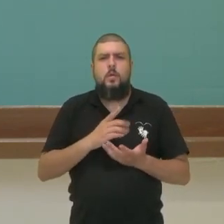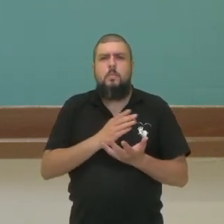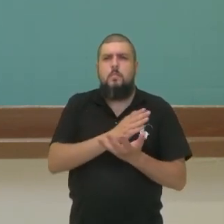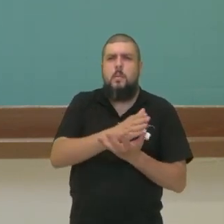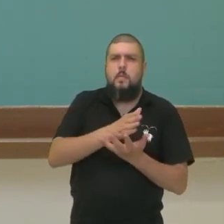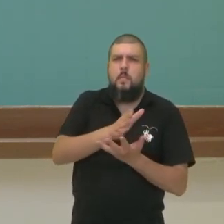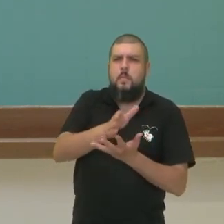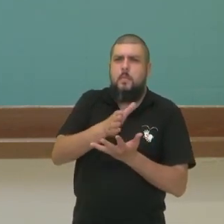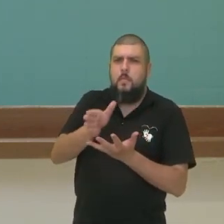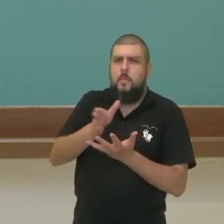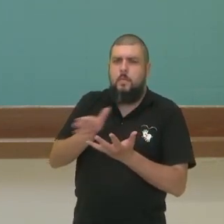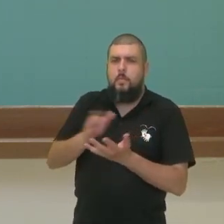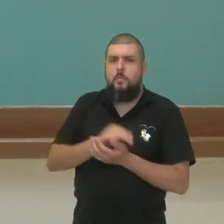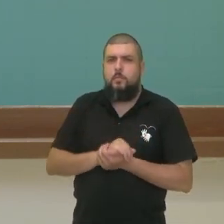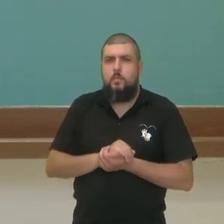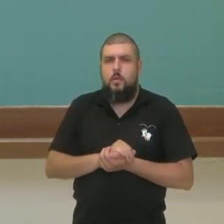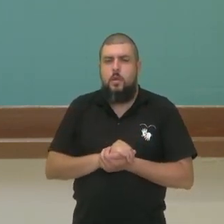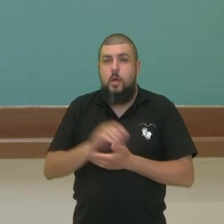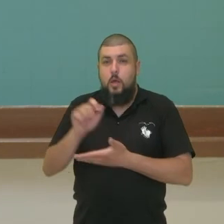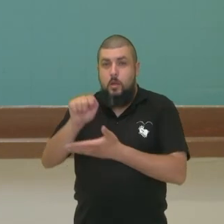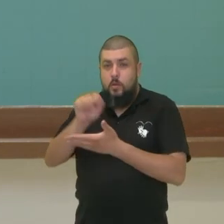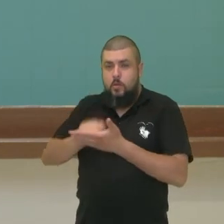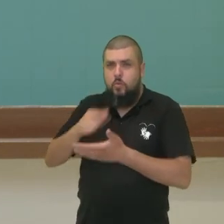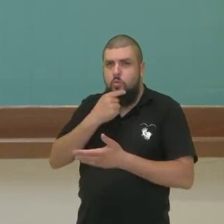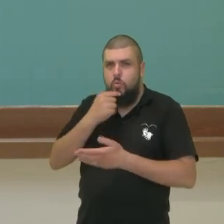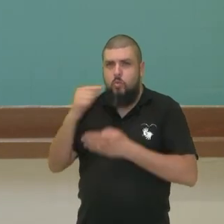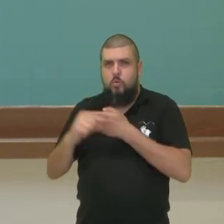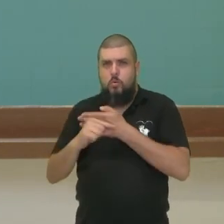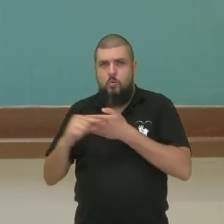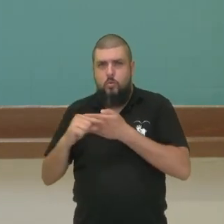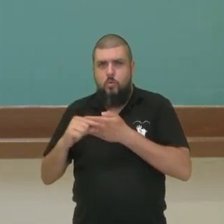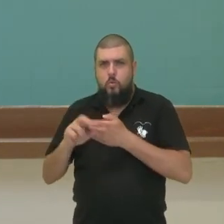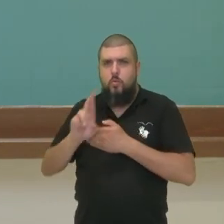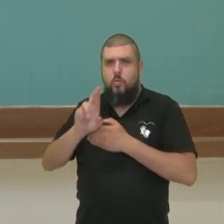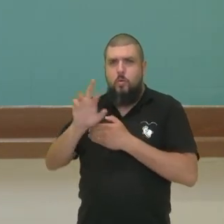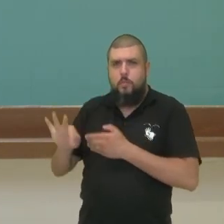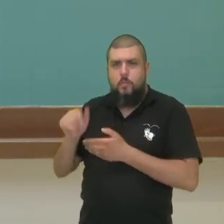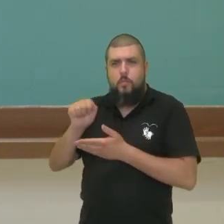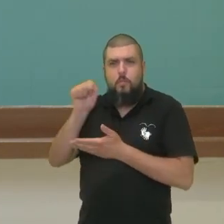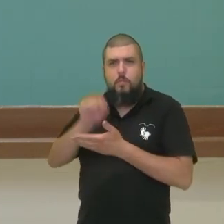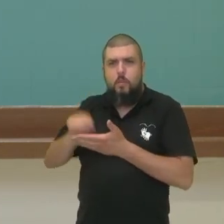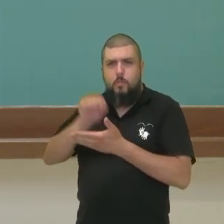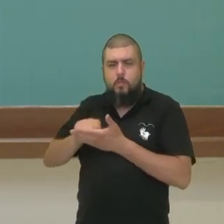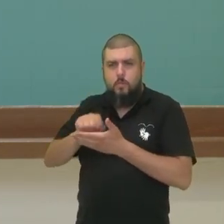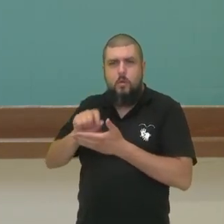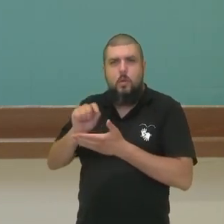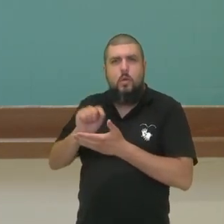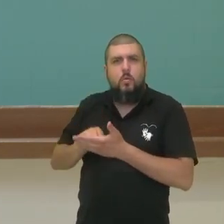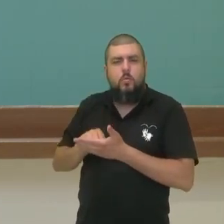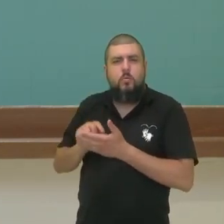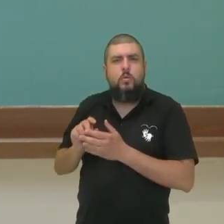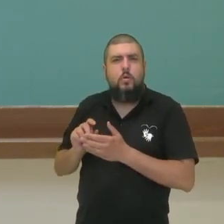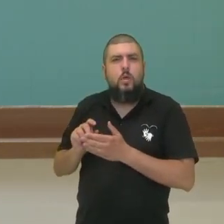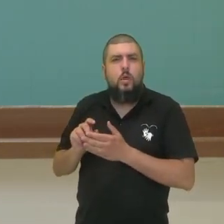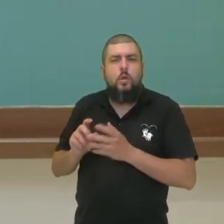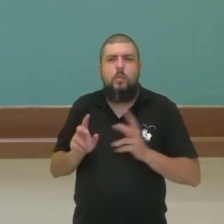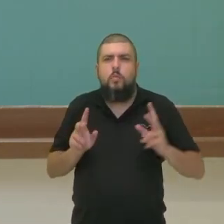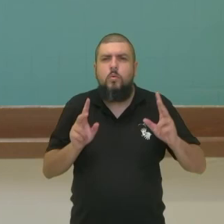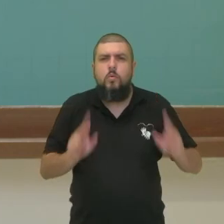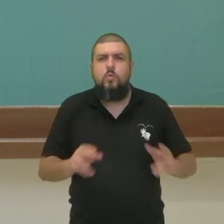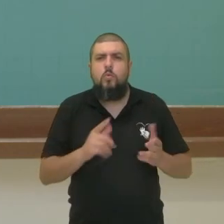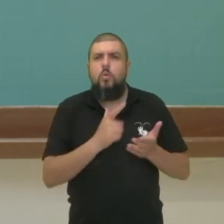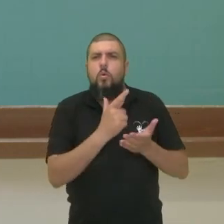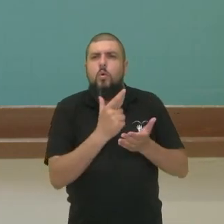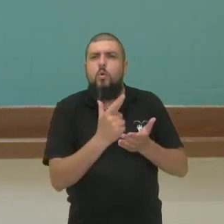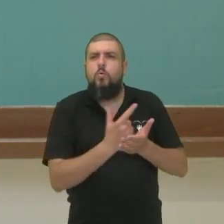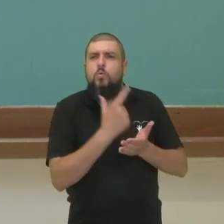livro muito próximo ao livro original. Até o título faz referência ao livro original. Mas nós temos outras maneiras de